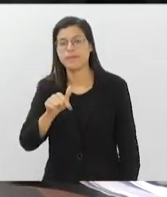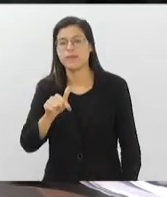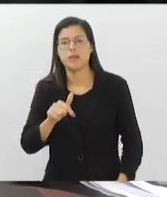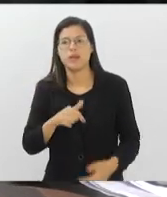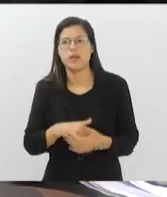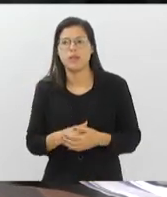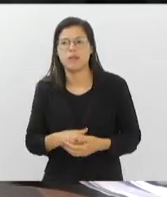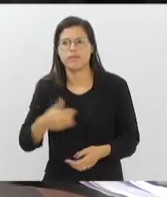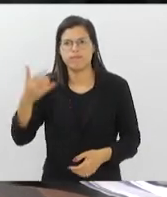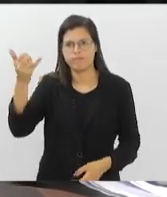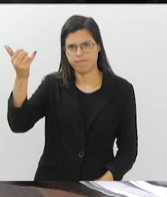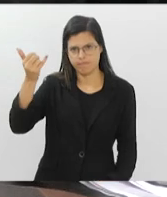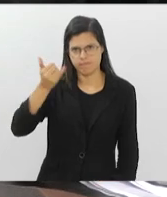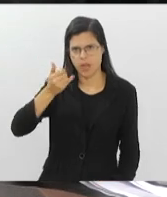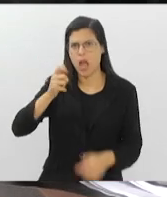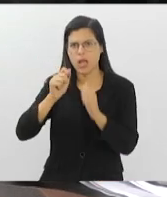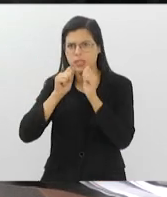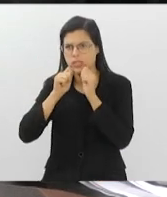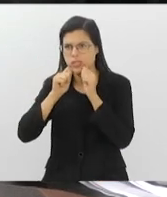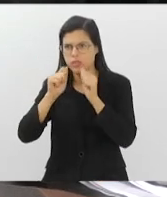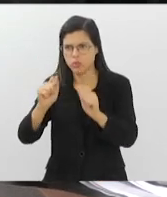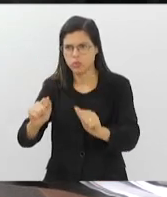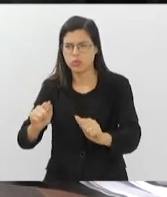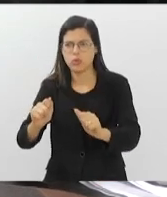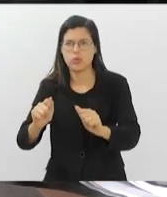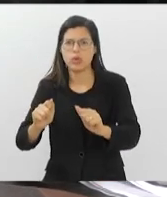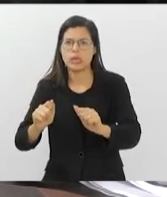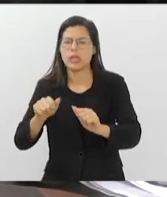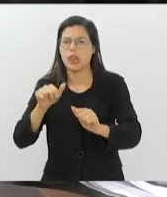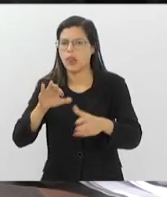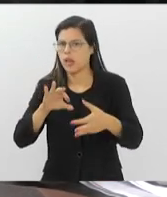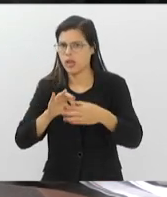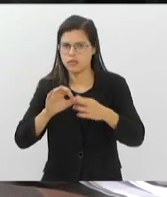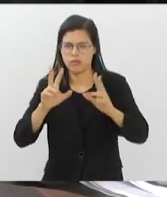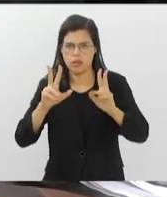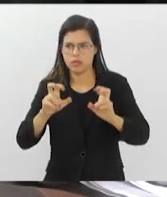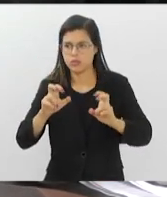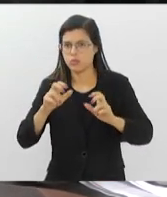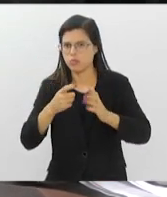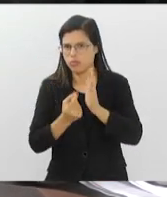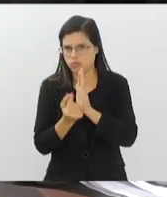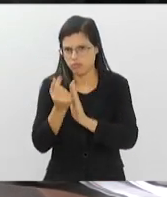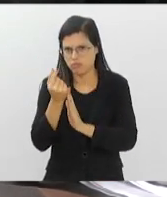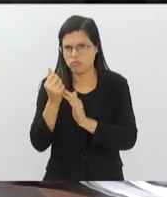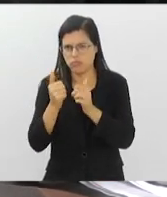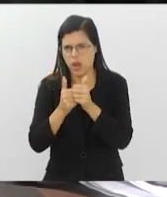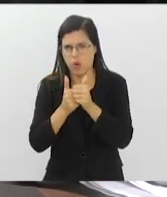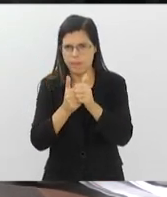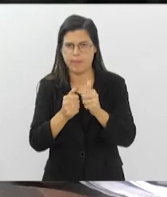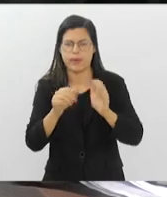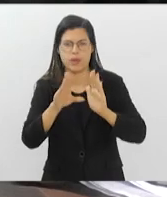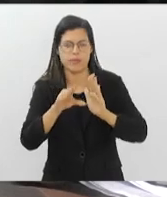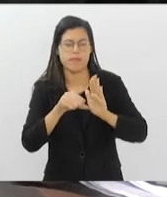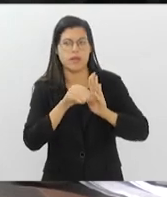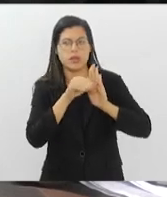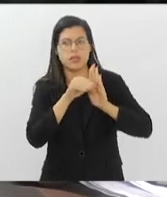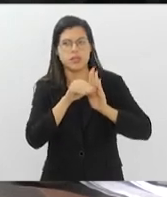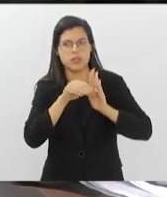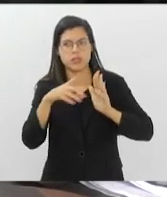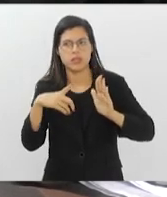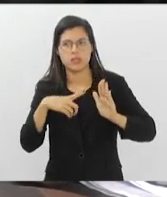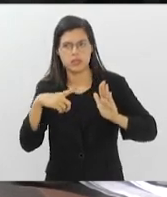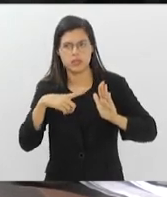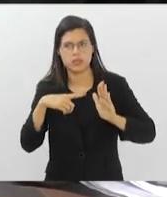informado pela minha assessora que cuida da questão orçamentária, que acompanha as emendas, o seguinte: teve a primeira rodada de